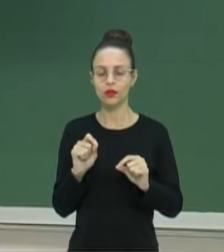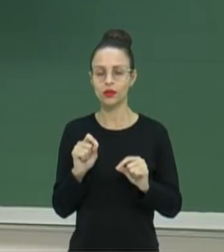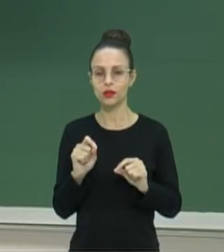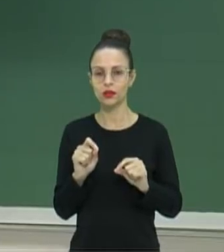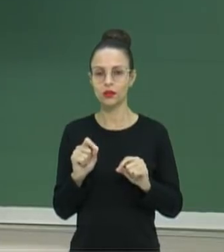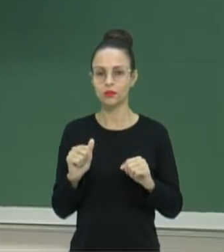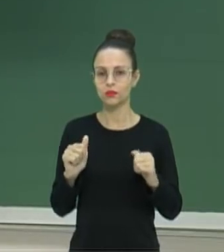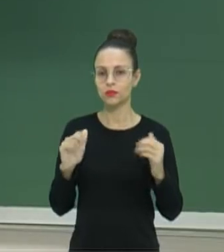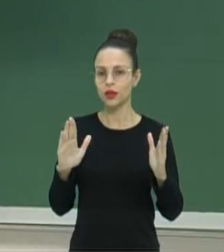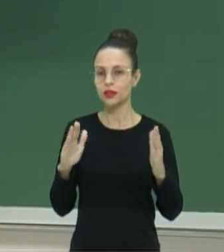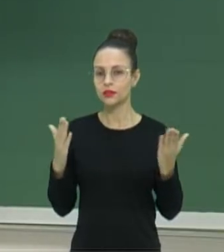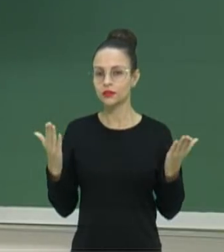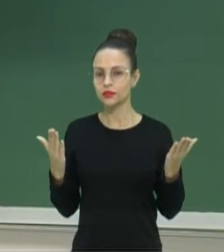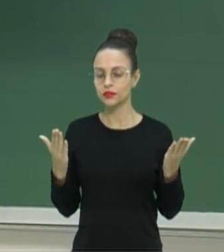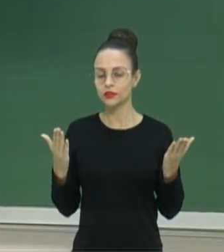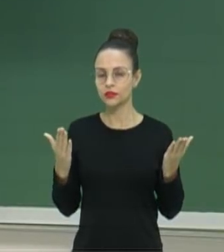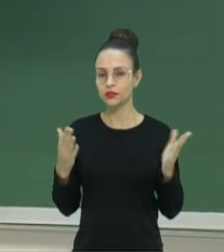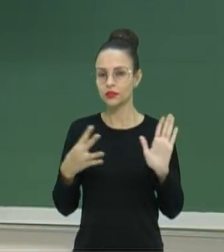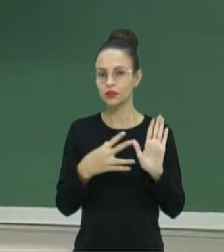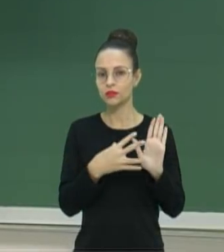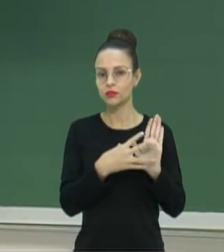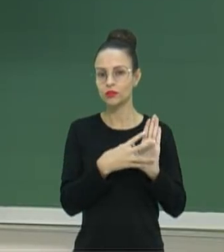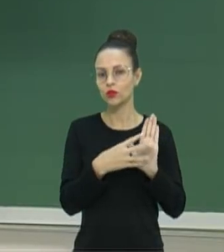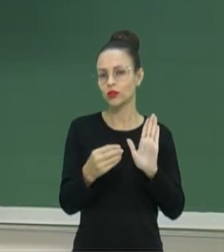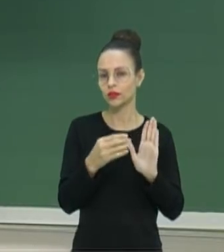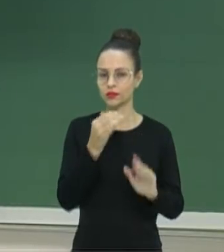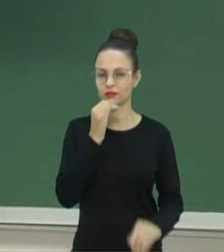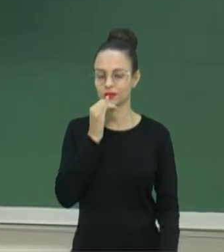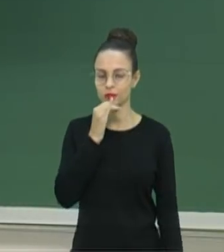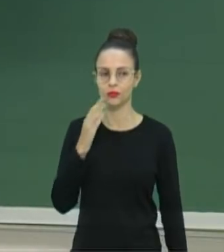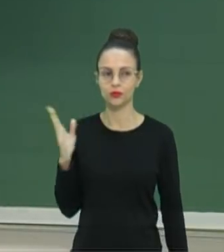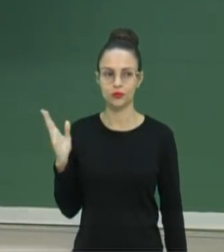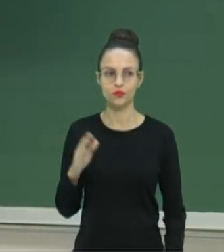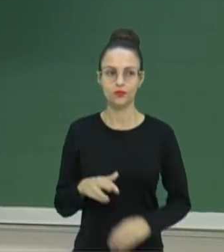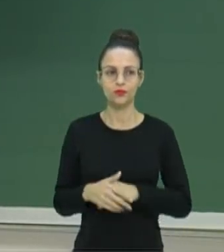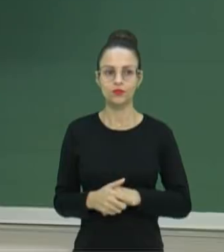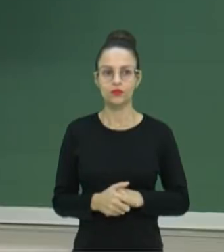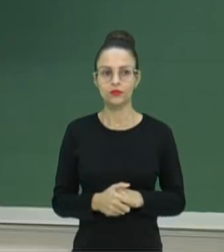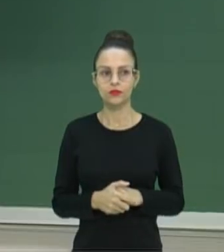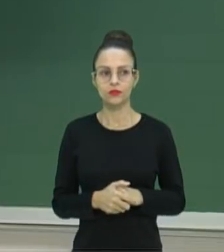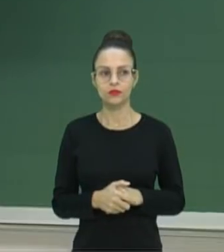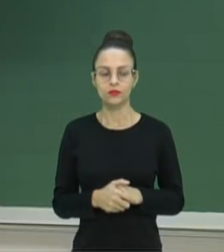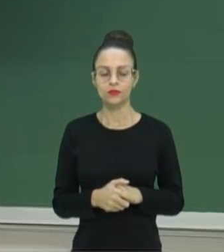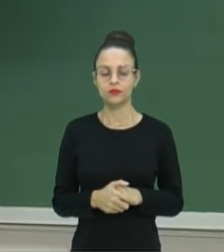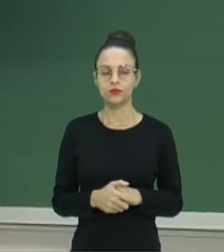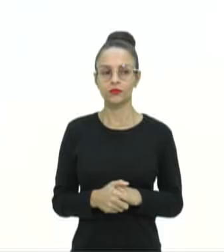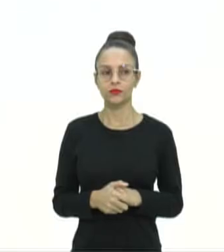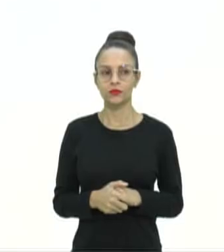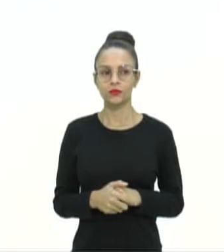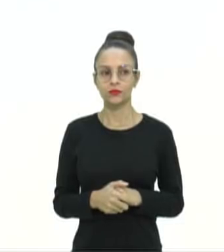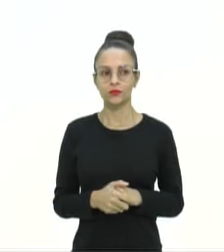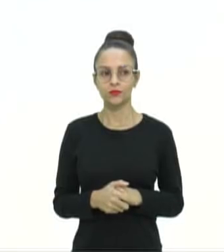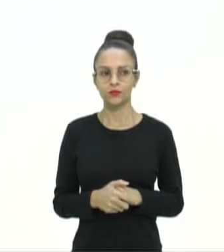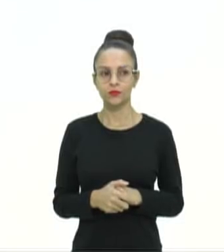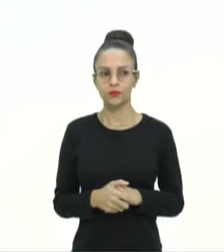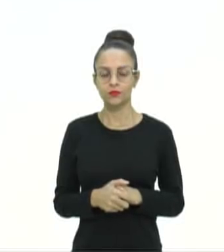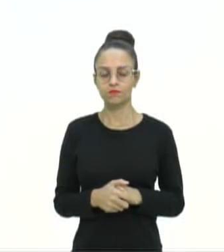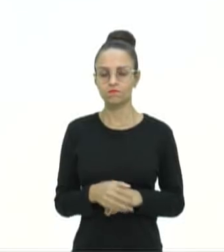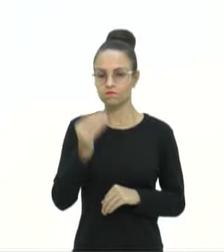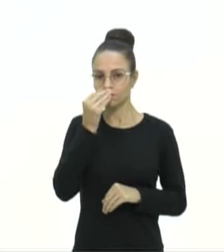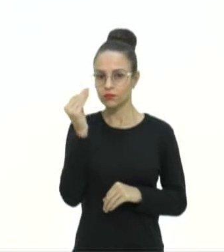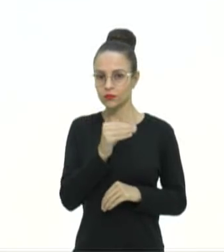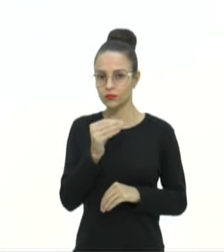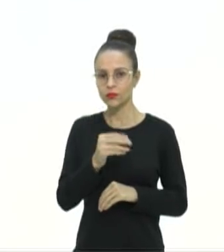mais, digamos assim, uma espécie de um modelo, né? Digamos assim, algo mais hipotético. E desprezando forças